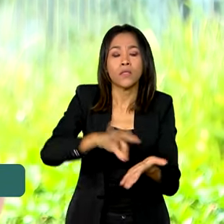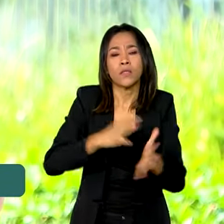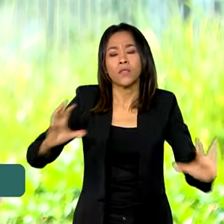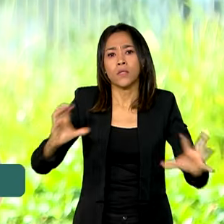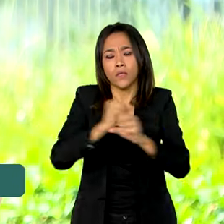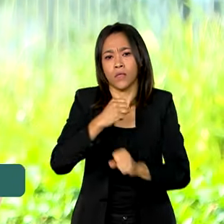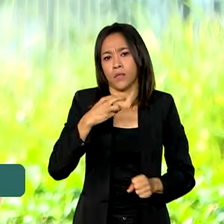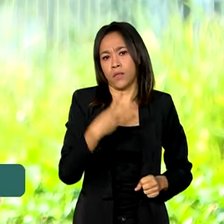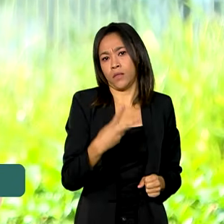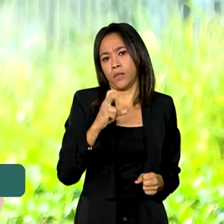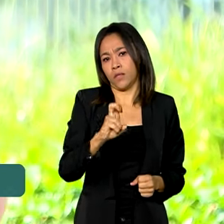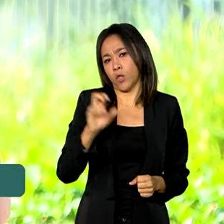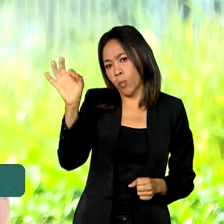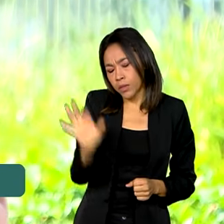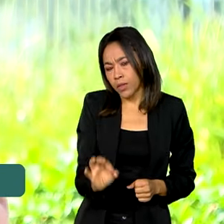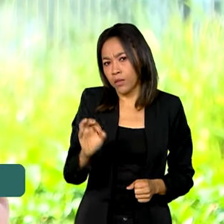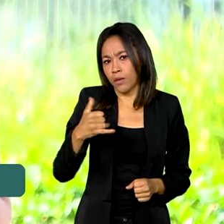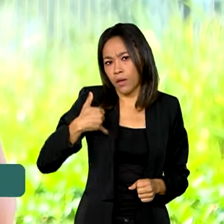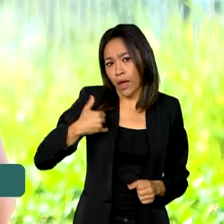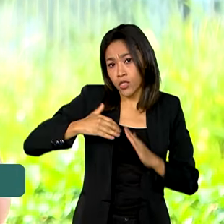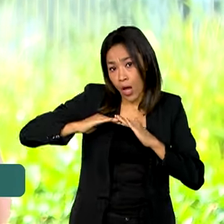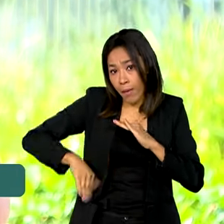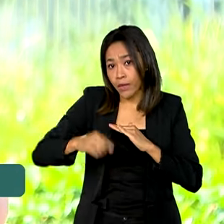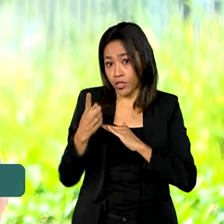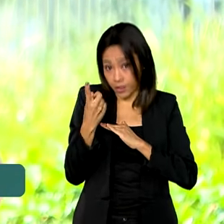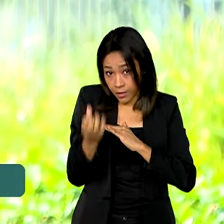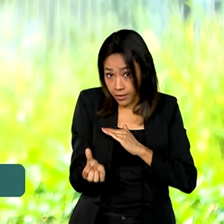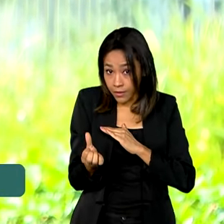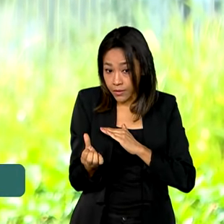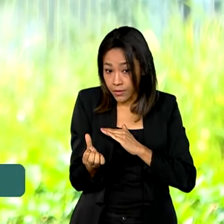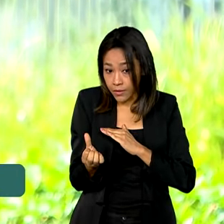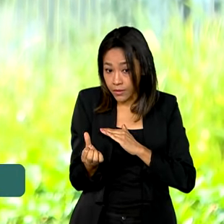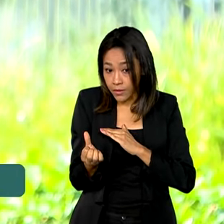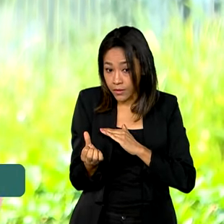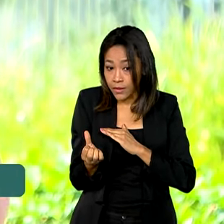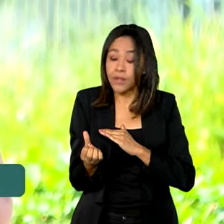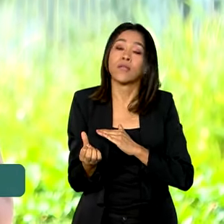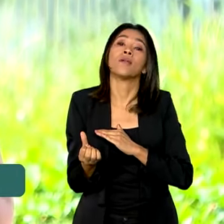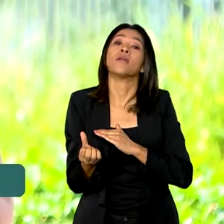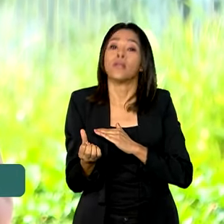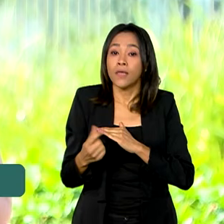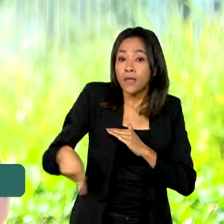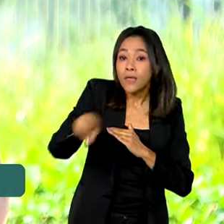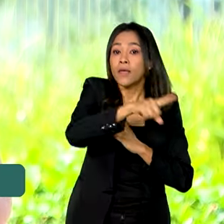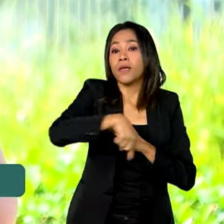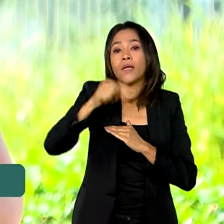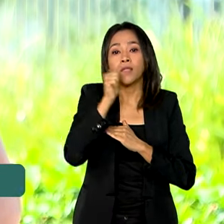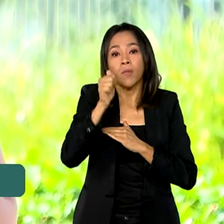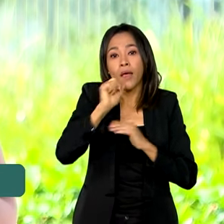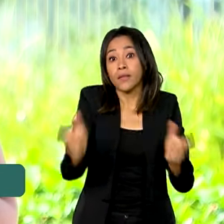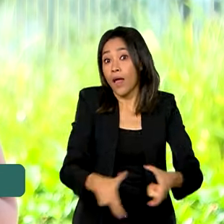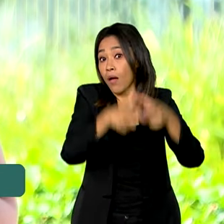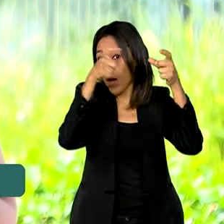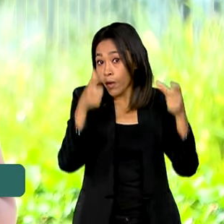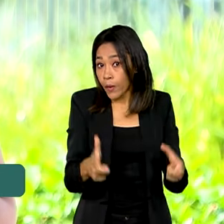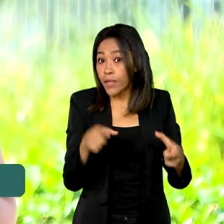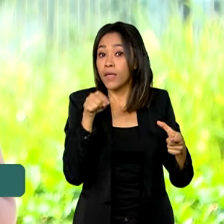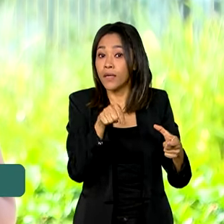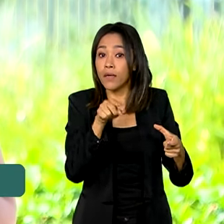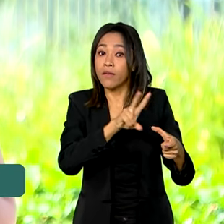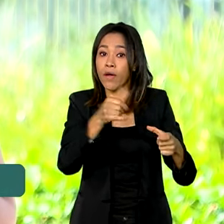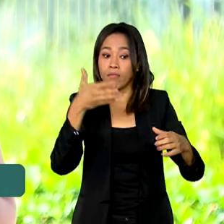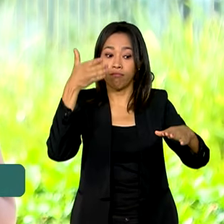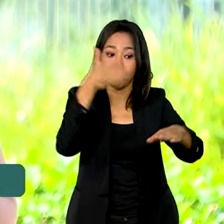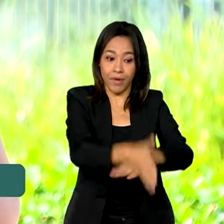35% tem menos de 16 anos de idade tem 16 anos de idade ou menos e as mulheres são a maioria dos candidatos que vão